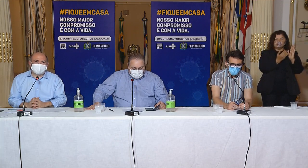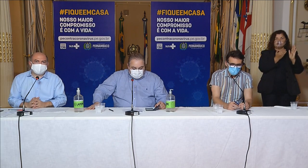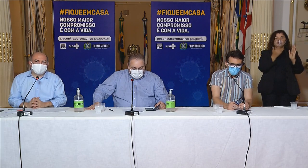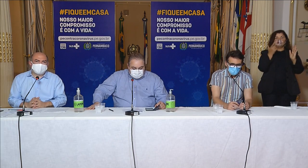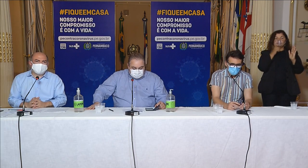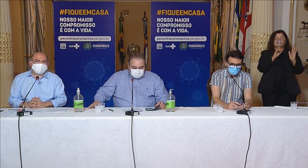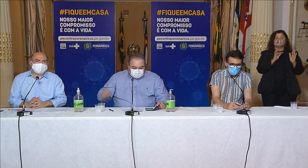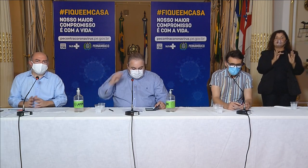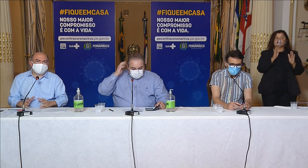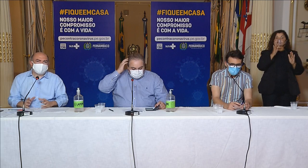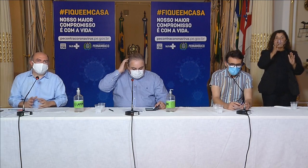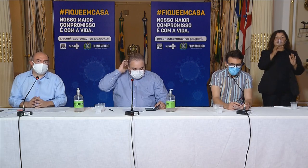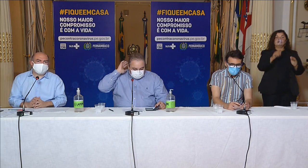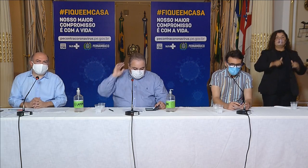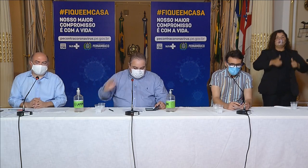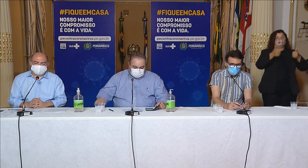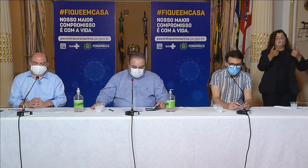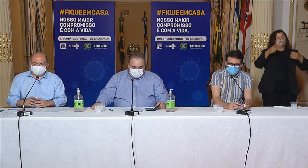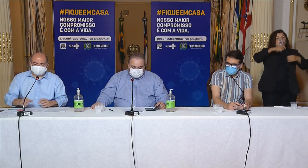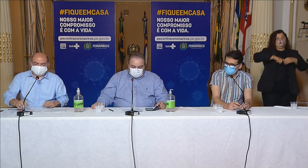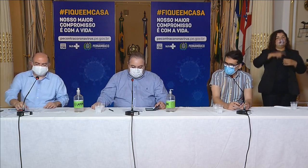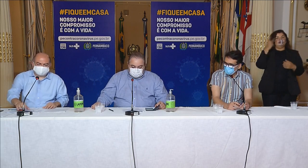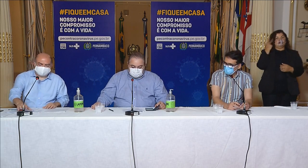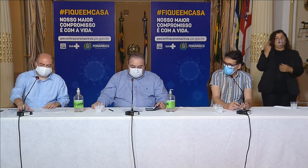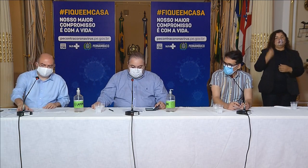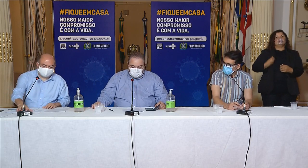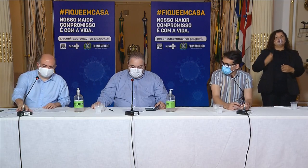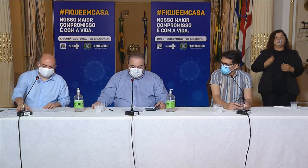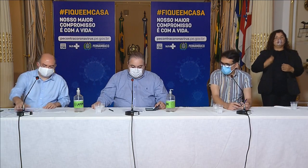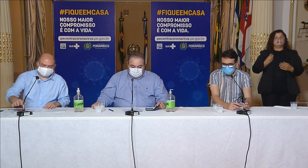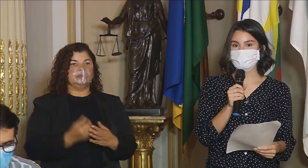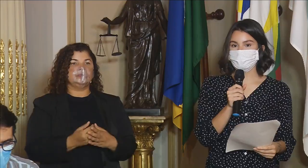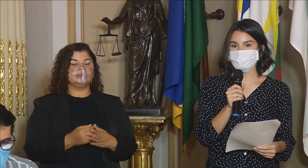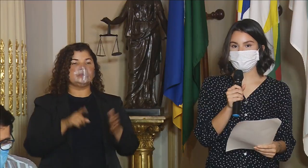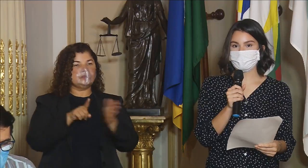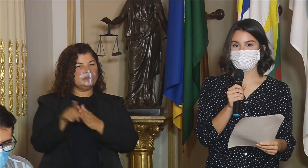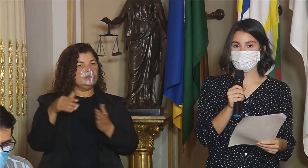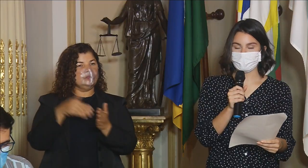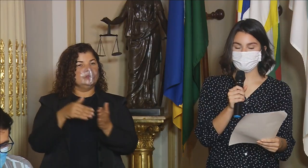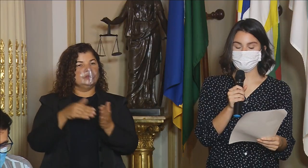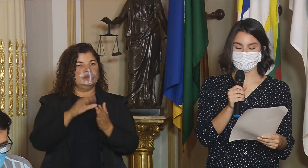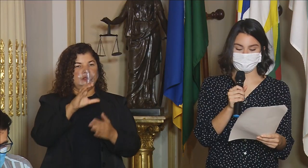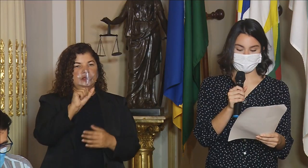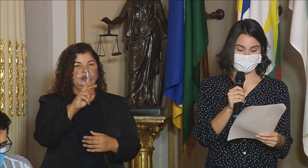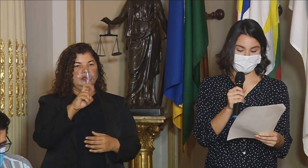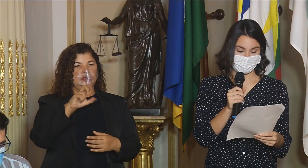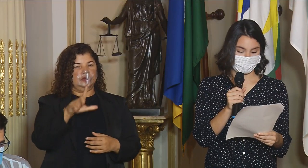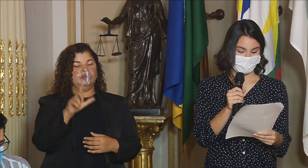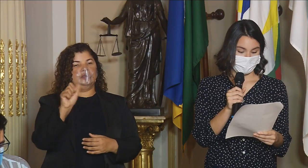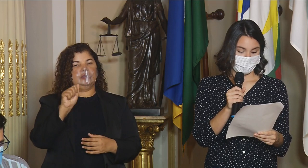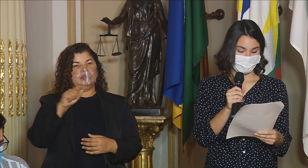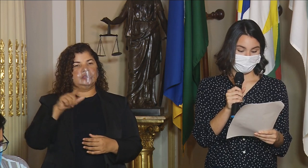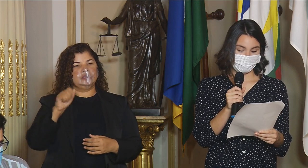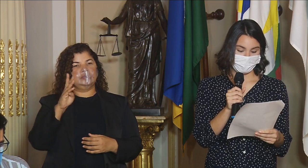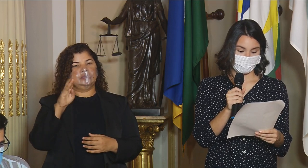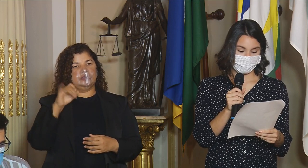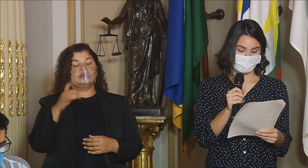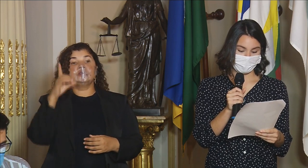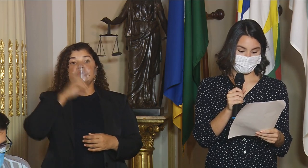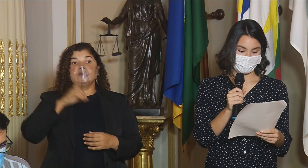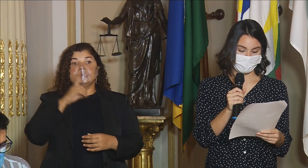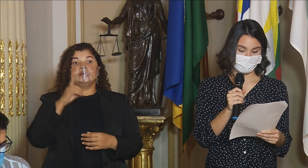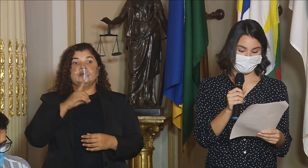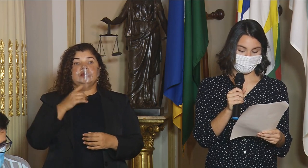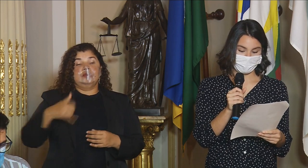mais adiante de um retorno ao novo normal. A última pergunta de hoje é de Carol Matos, da TV Asa Branca. No domingo,